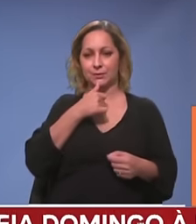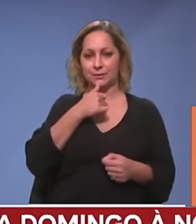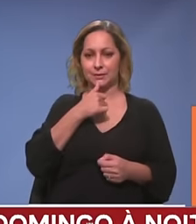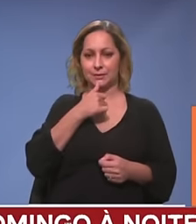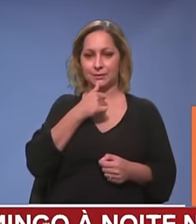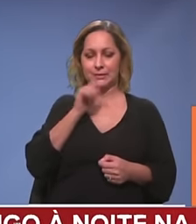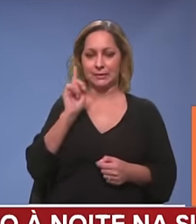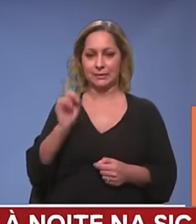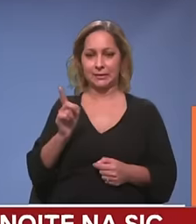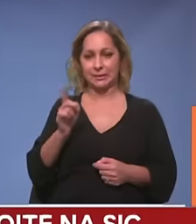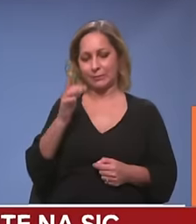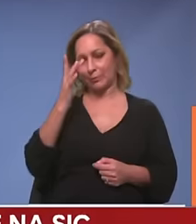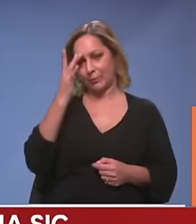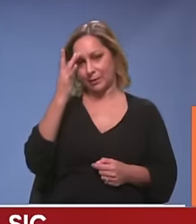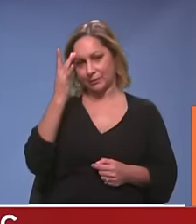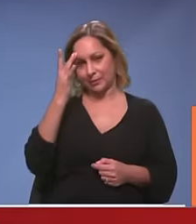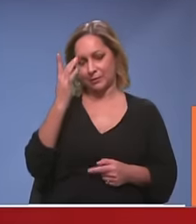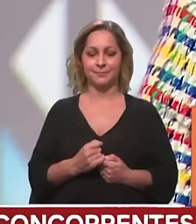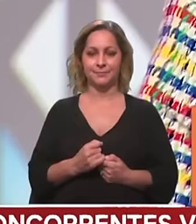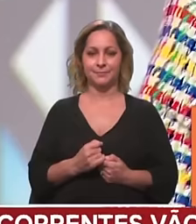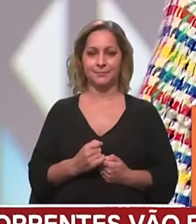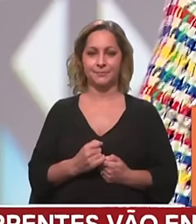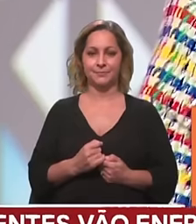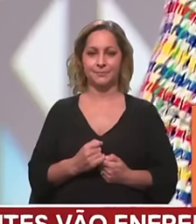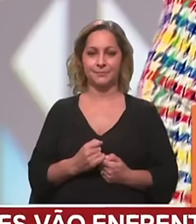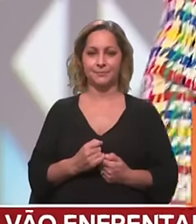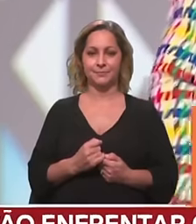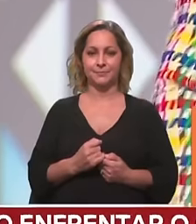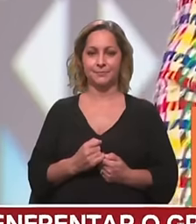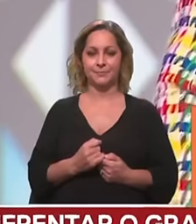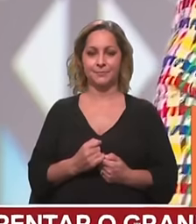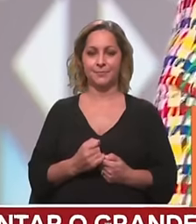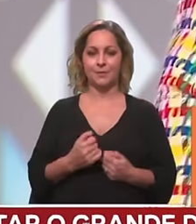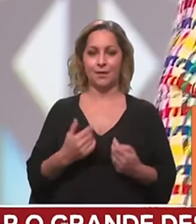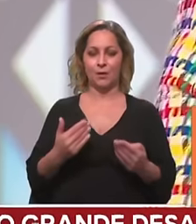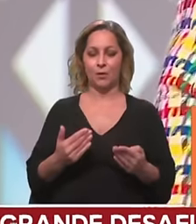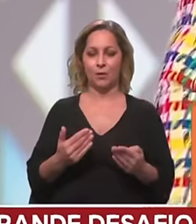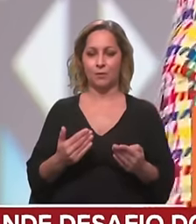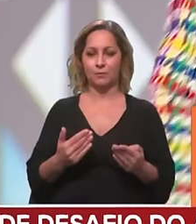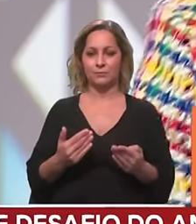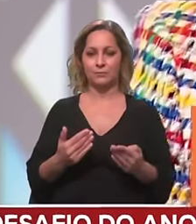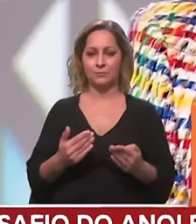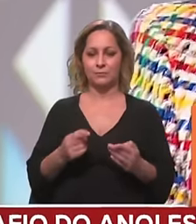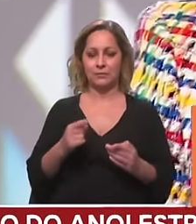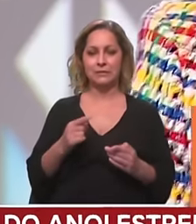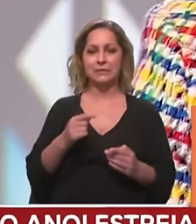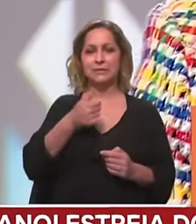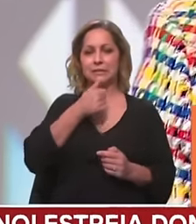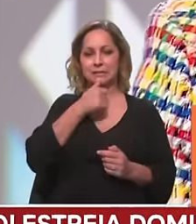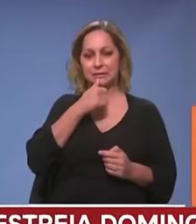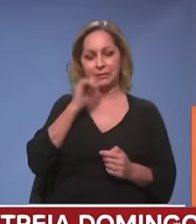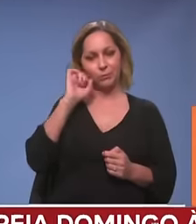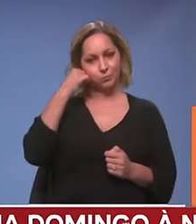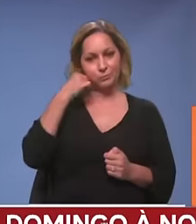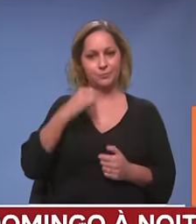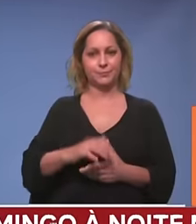fácil digamos assim porque eu precisava hoje dirias que é uma decisão da qual te